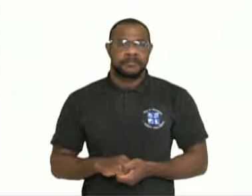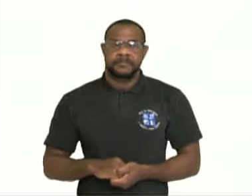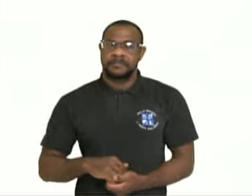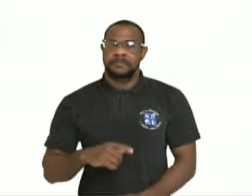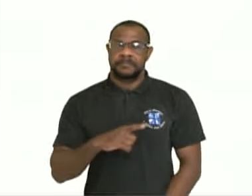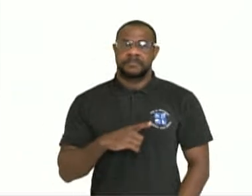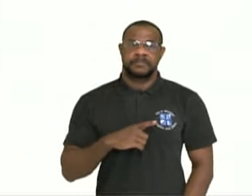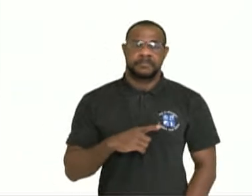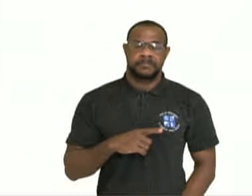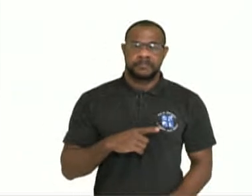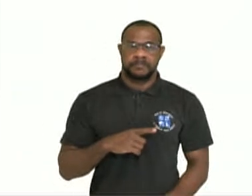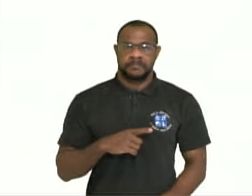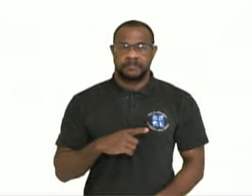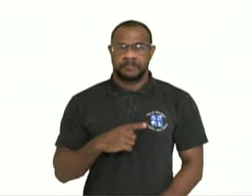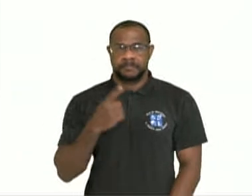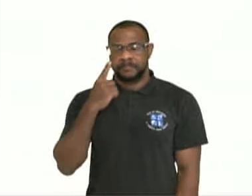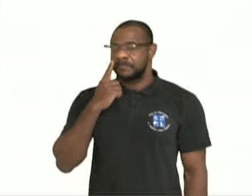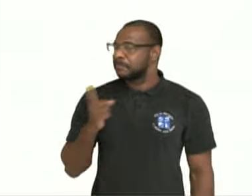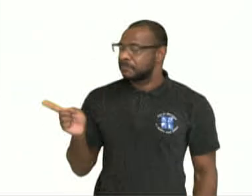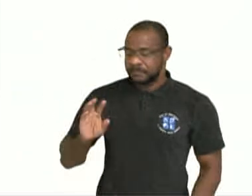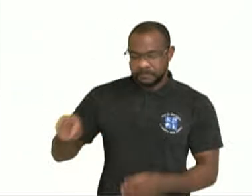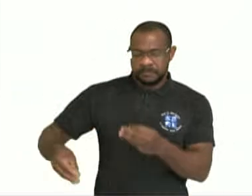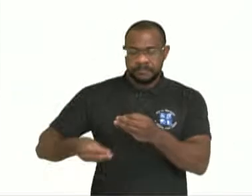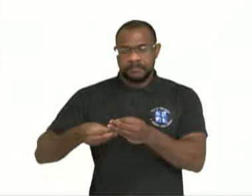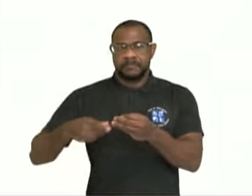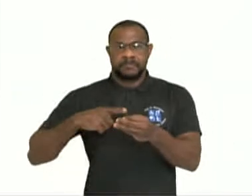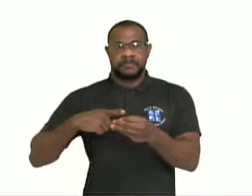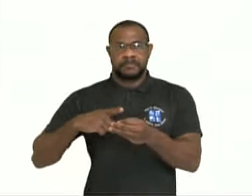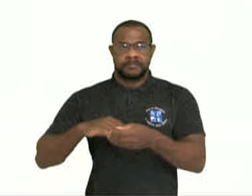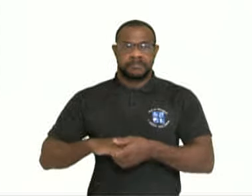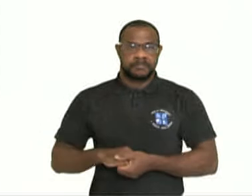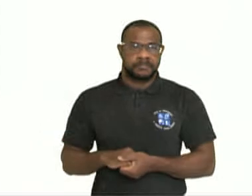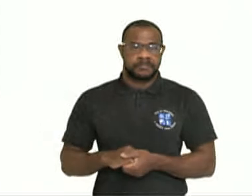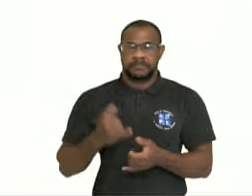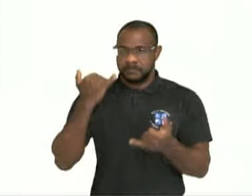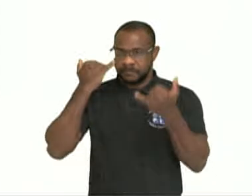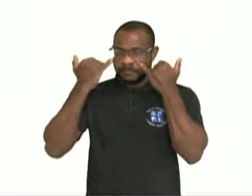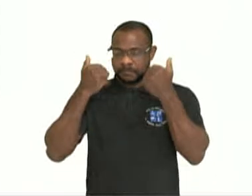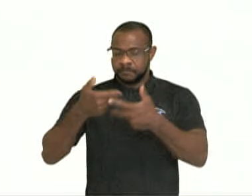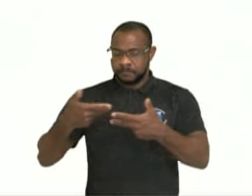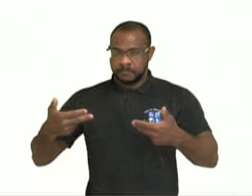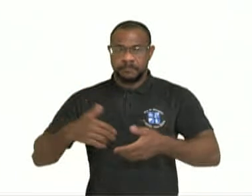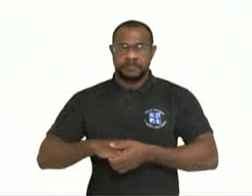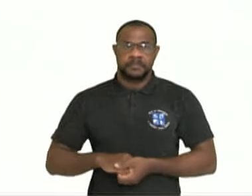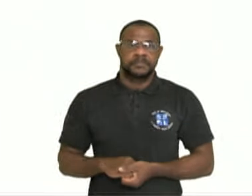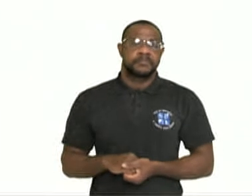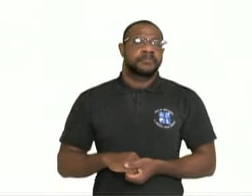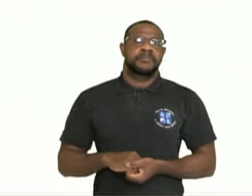está añadiendo, acrescentando uma informação.